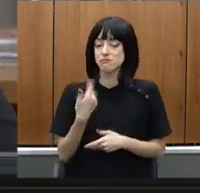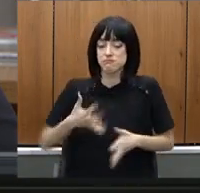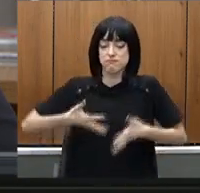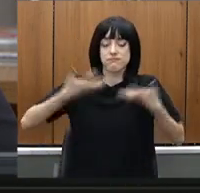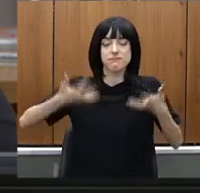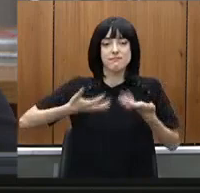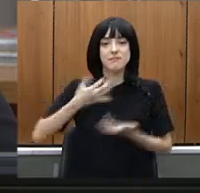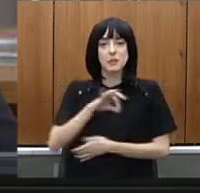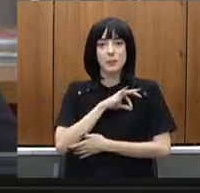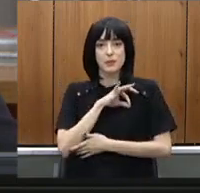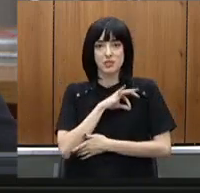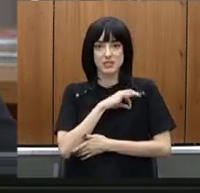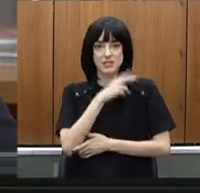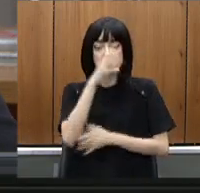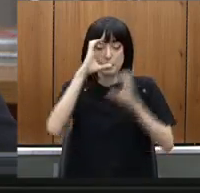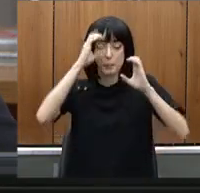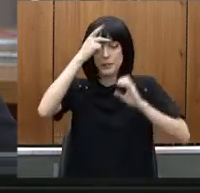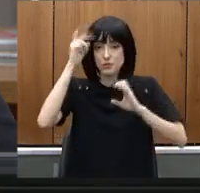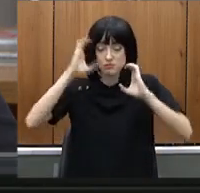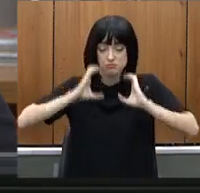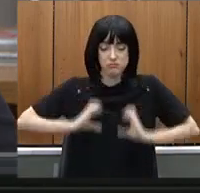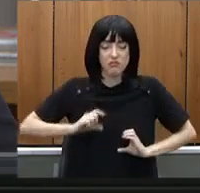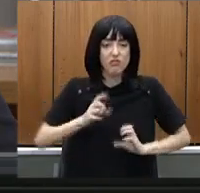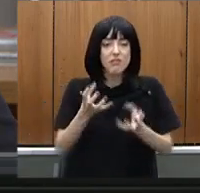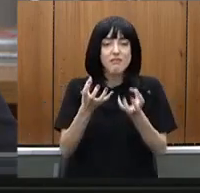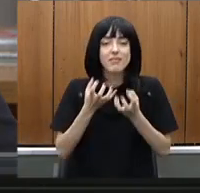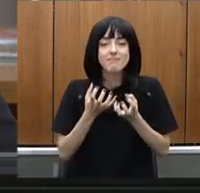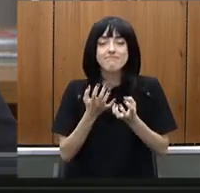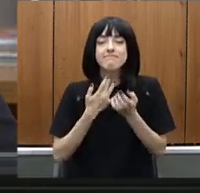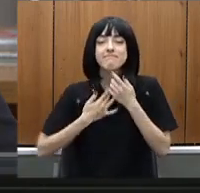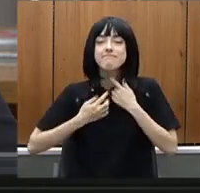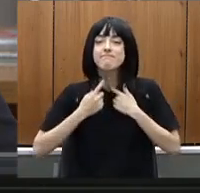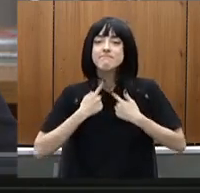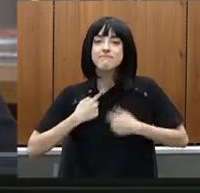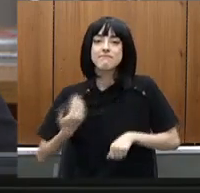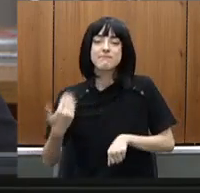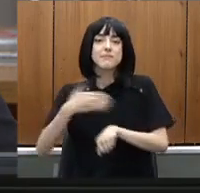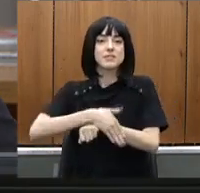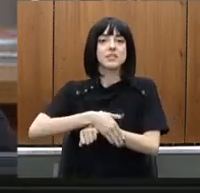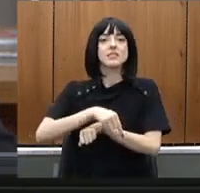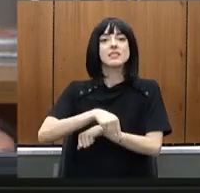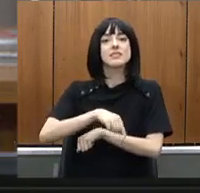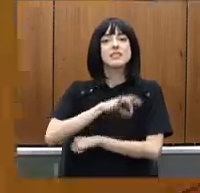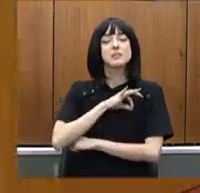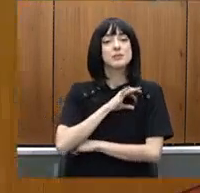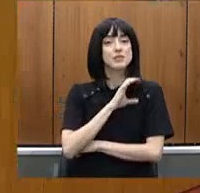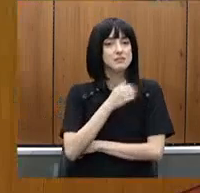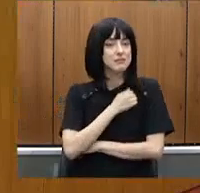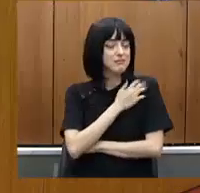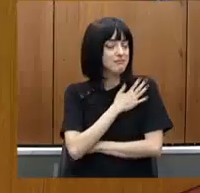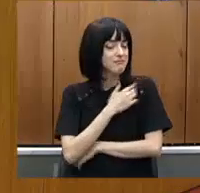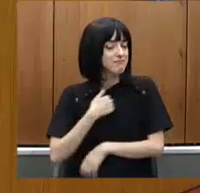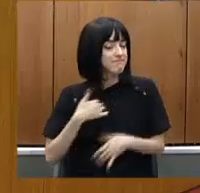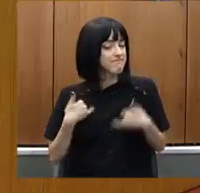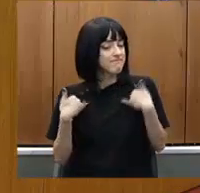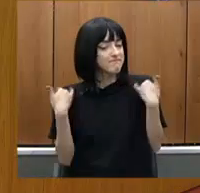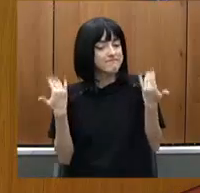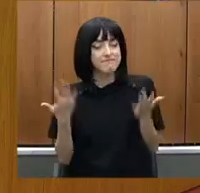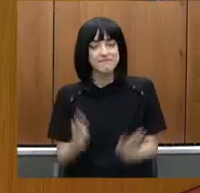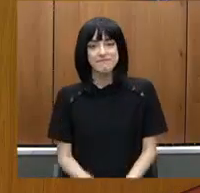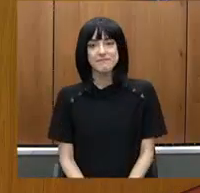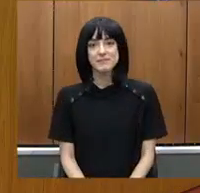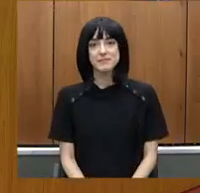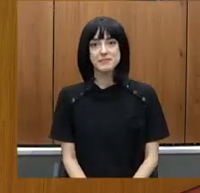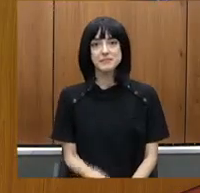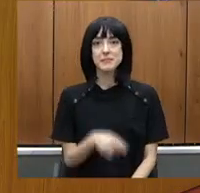querem fazer parte dessa polícia é o meu pedido também meu irmão e Comandante é de toda de todos integrantes